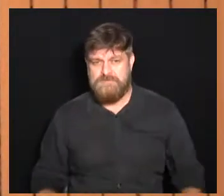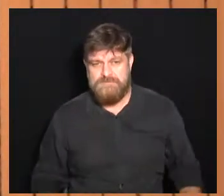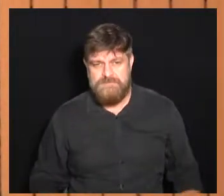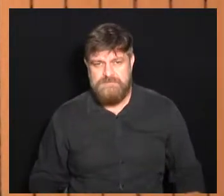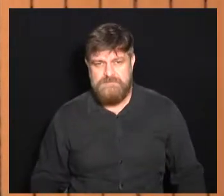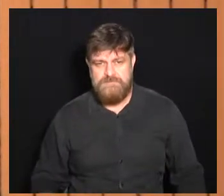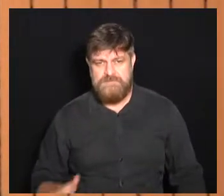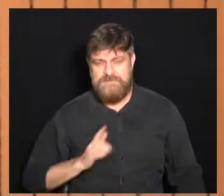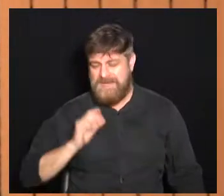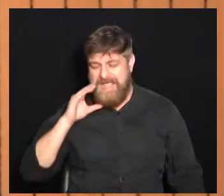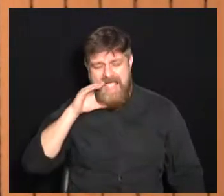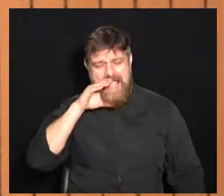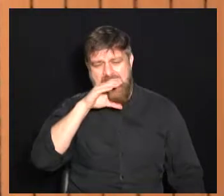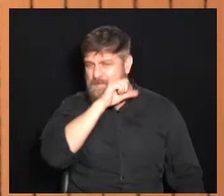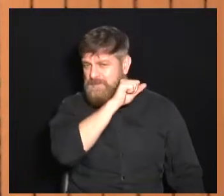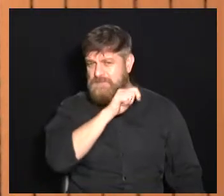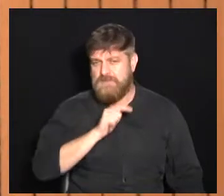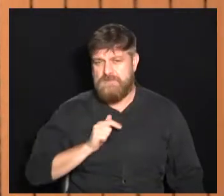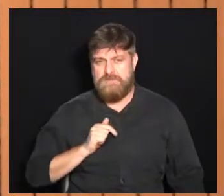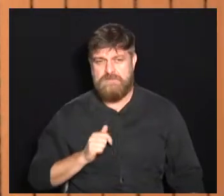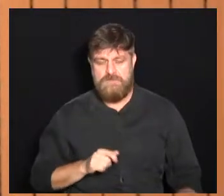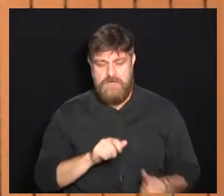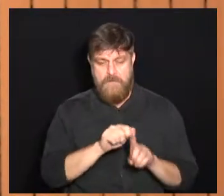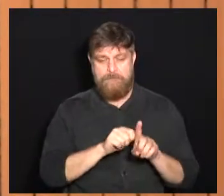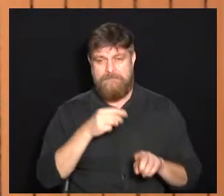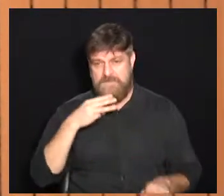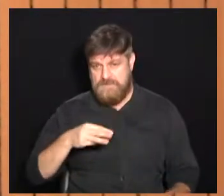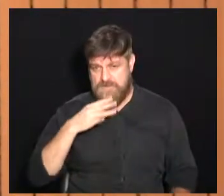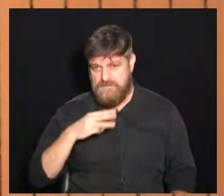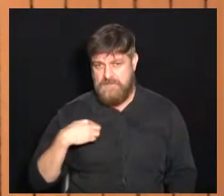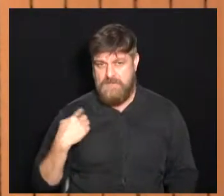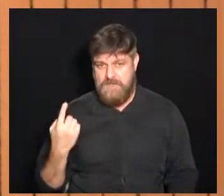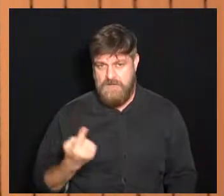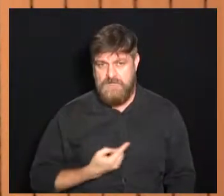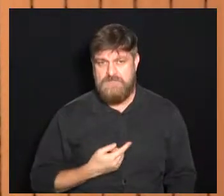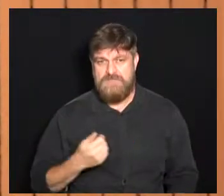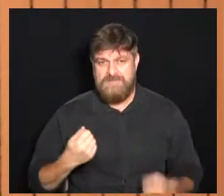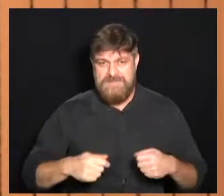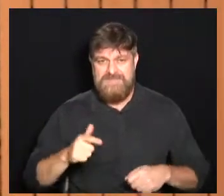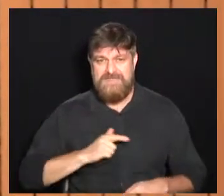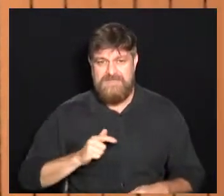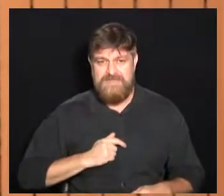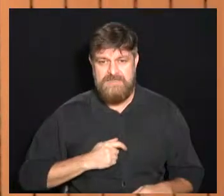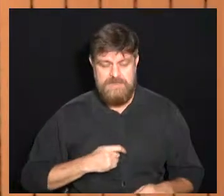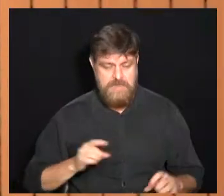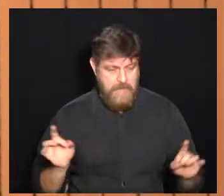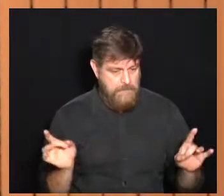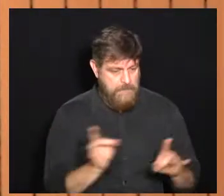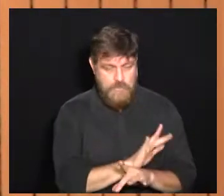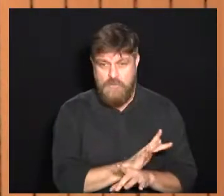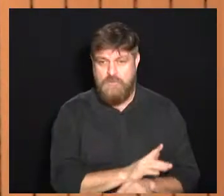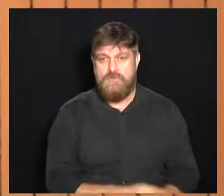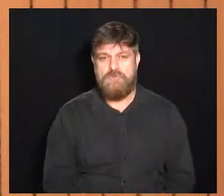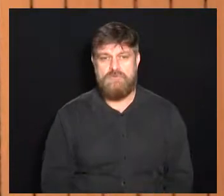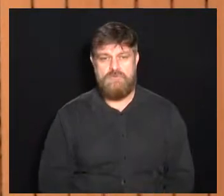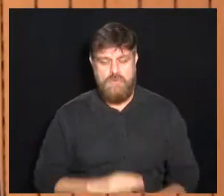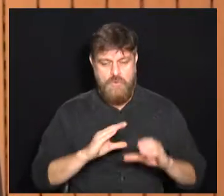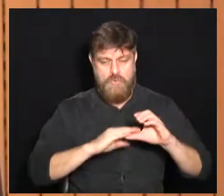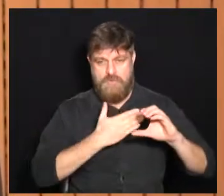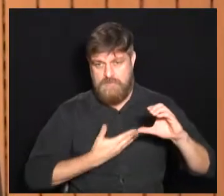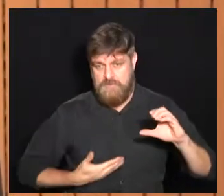O mais breve possível, até o final do mês de março, nós devemos ter o quadro completo. O concurso aconteceu